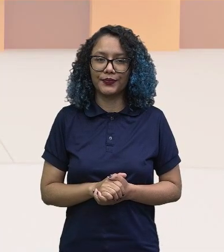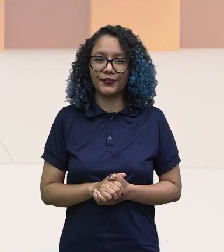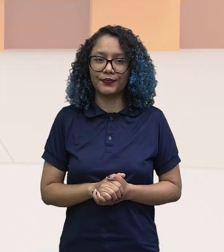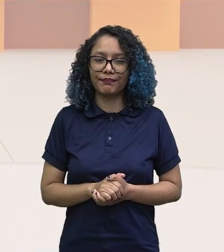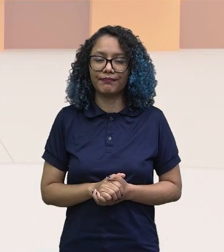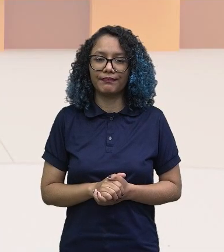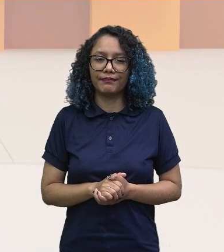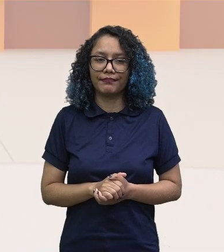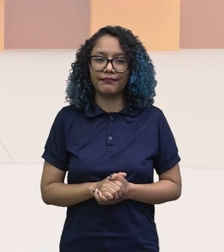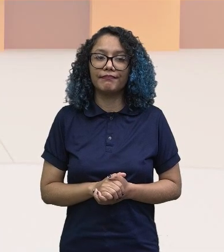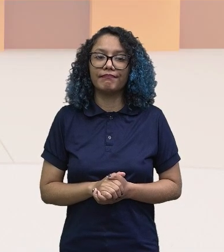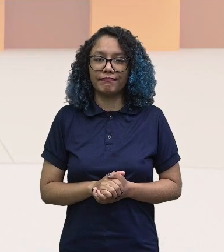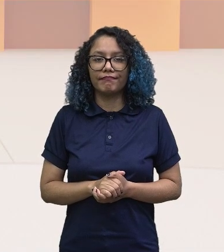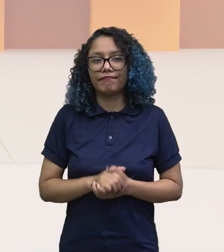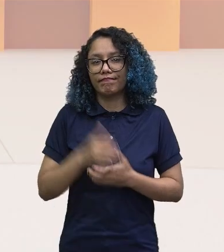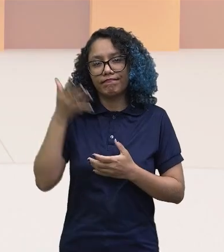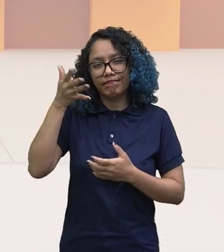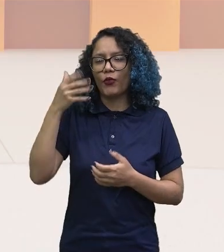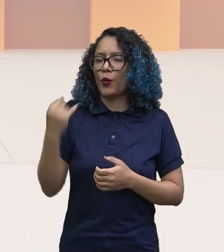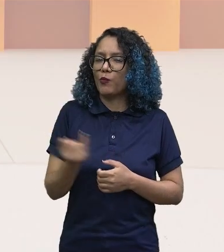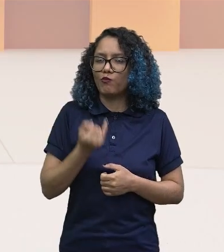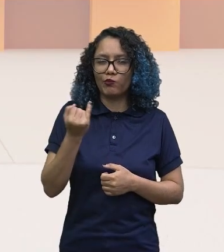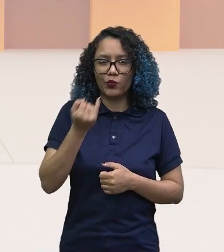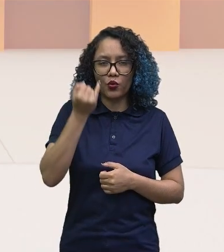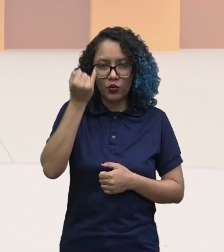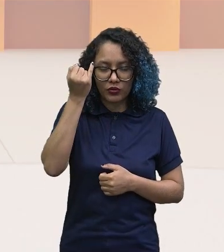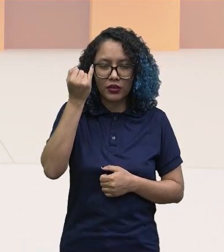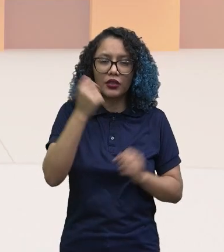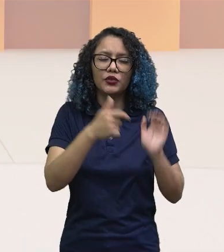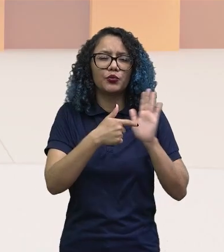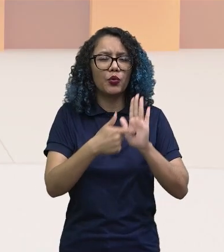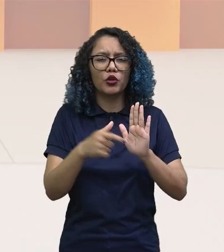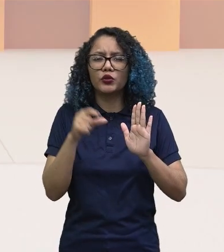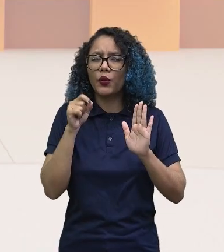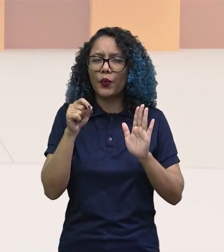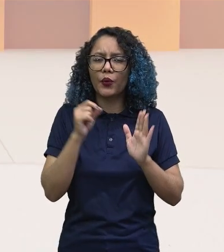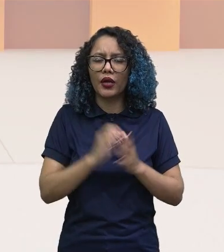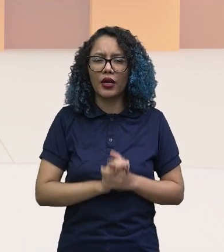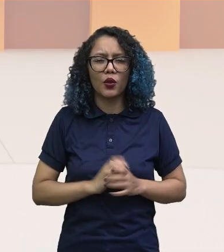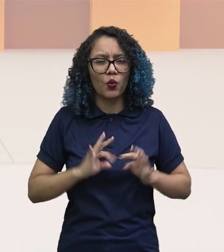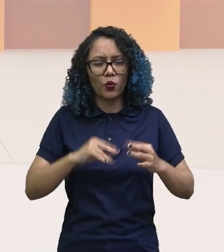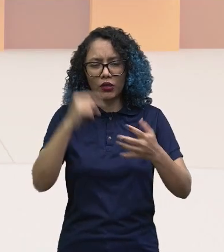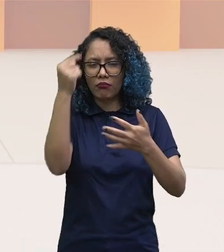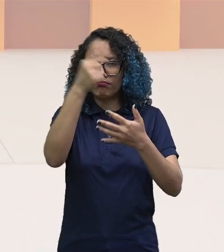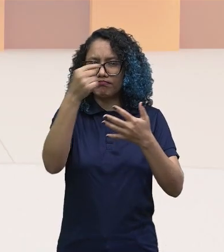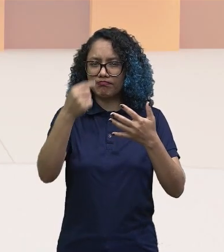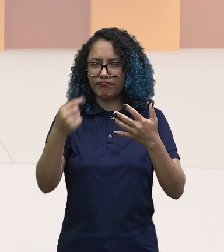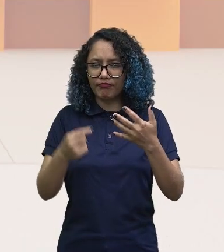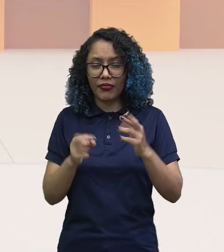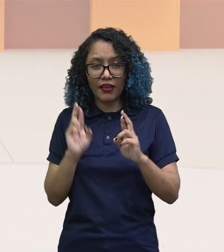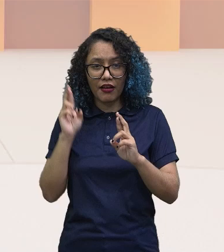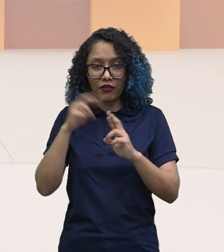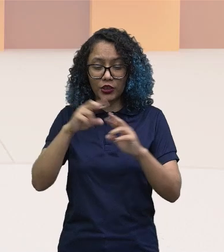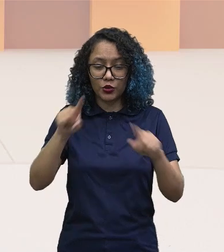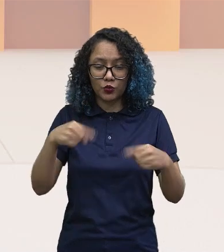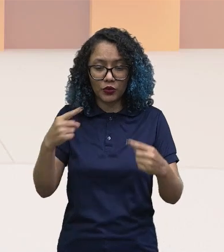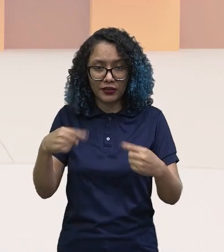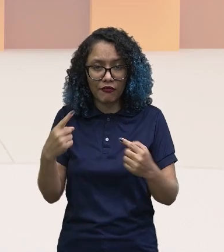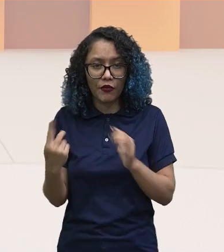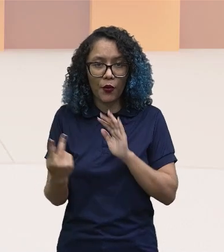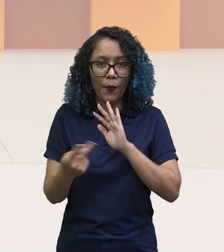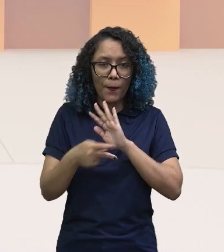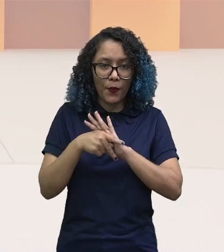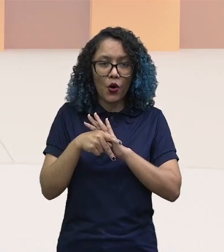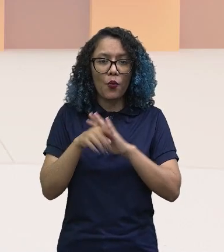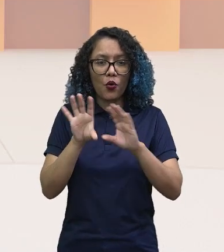Muito importante a fala, né, que está trazendo todas essas questões relacionadas aos desafios